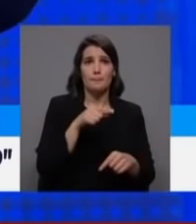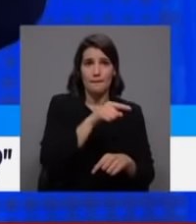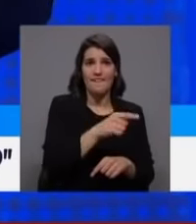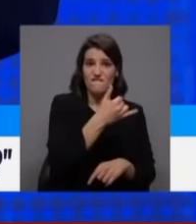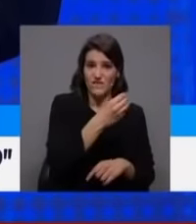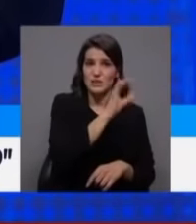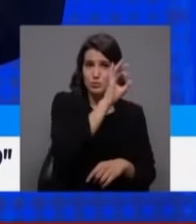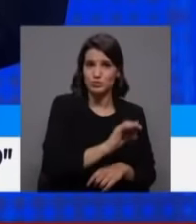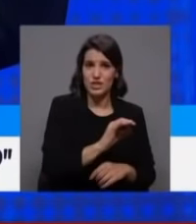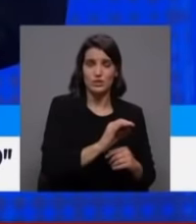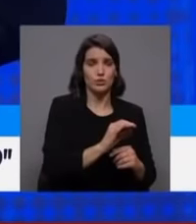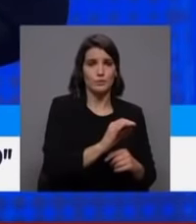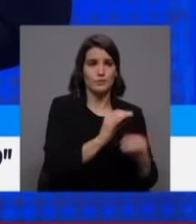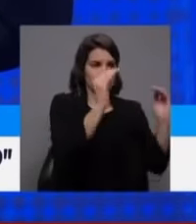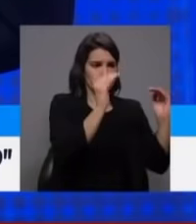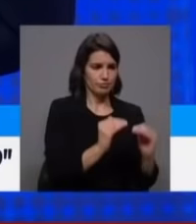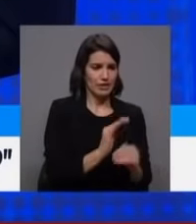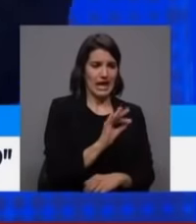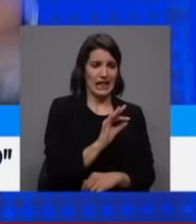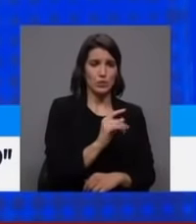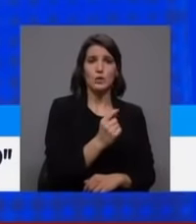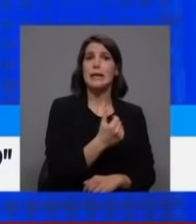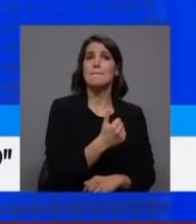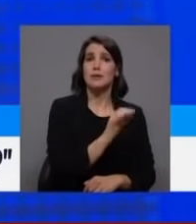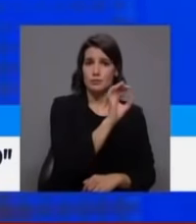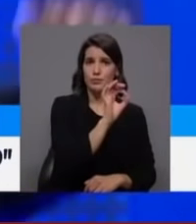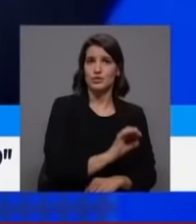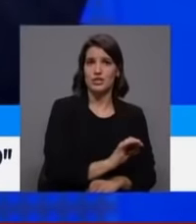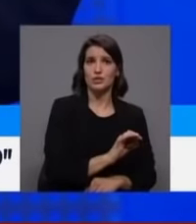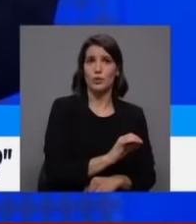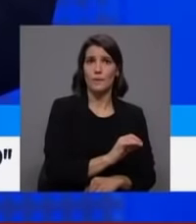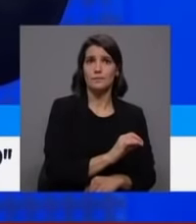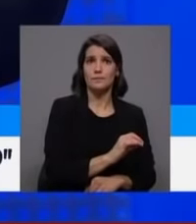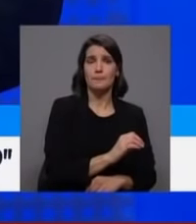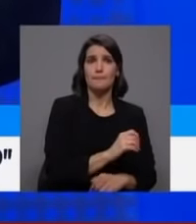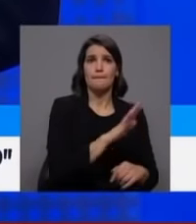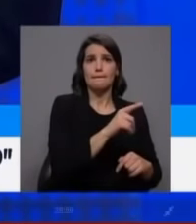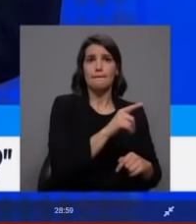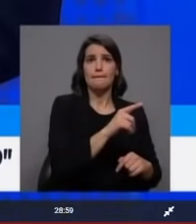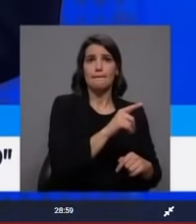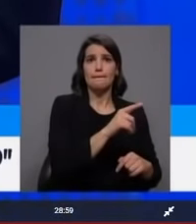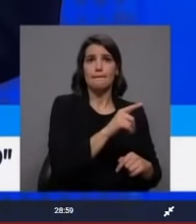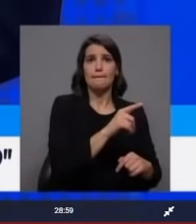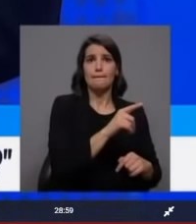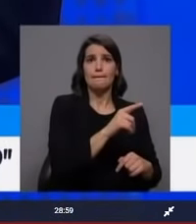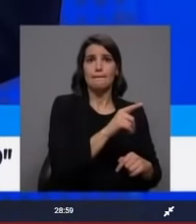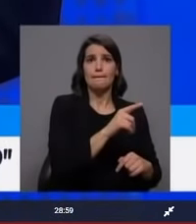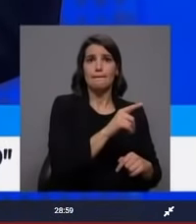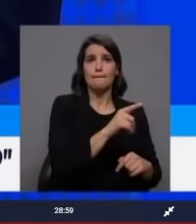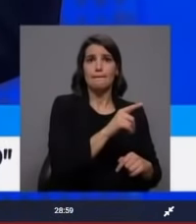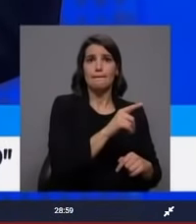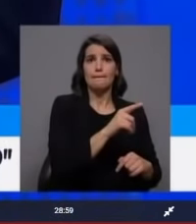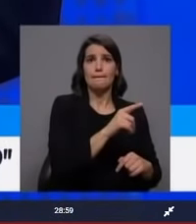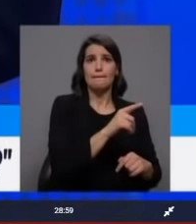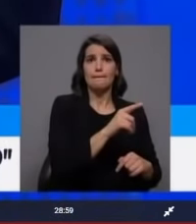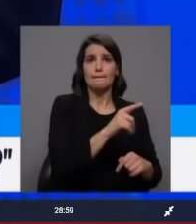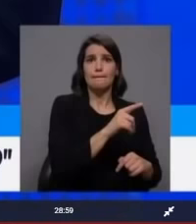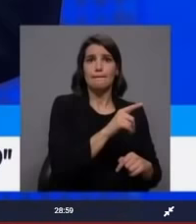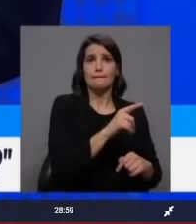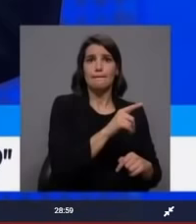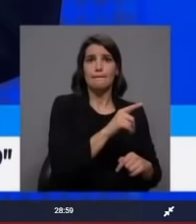atiraram 14 emagrecimento em 14 meses de ainda sobre o Senhor então eu vou dizer uma coisa o André Ventura se